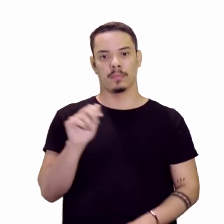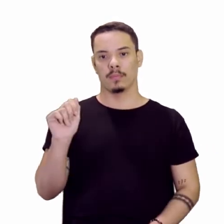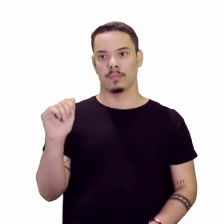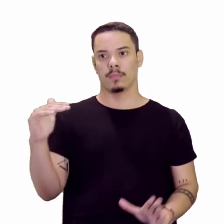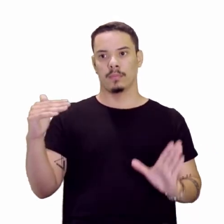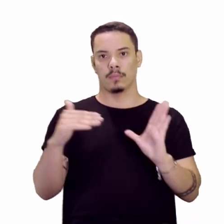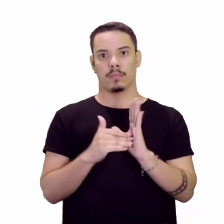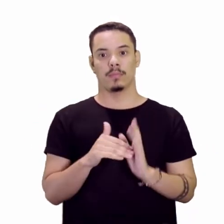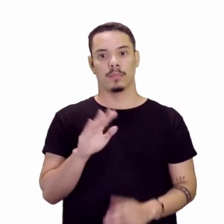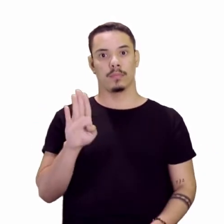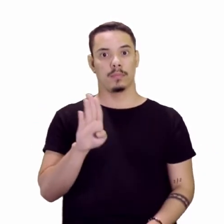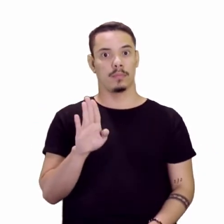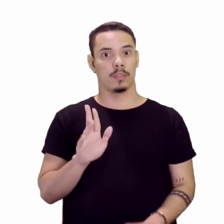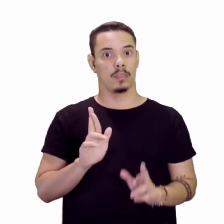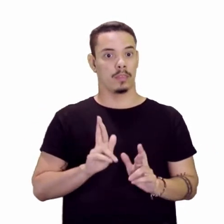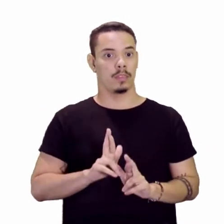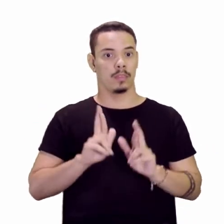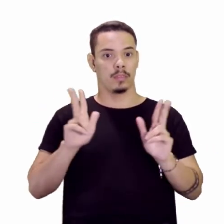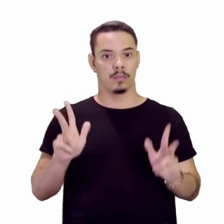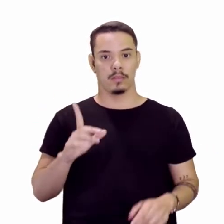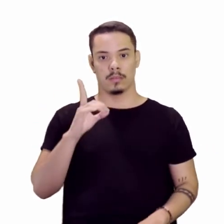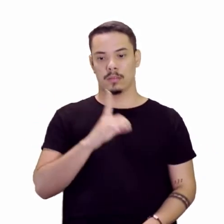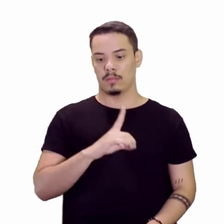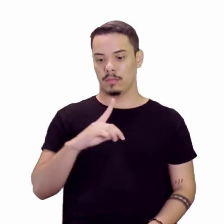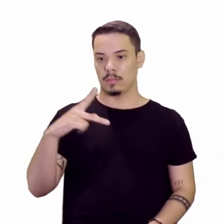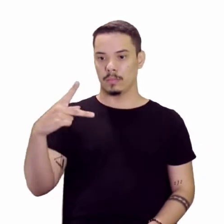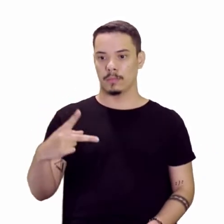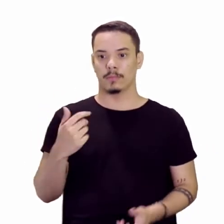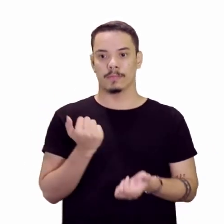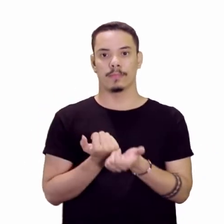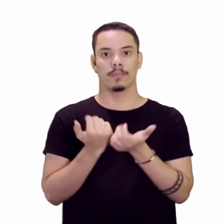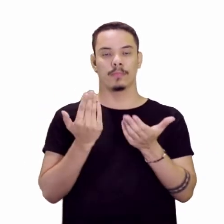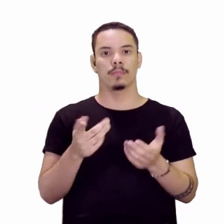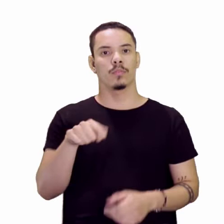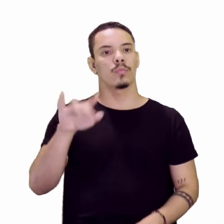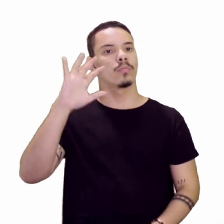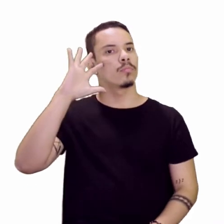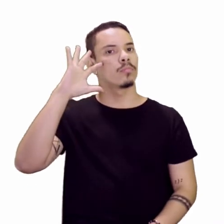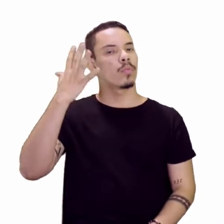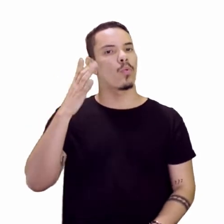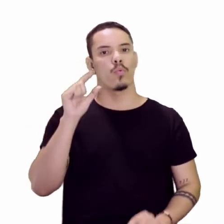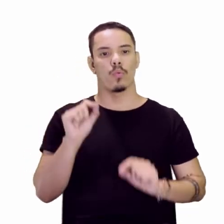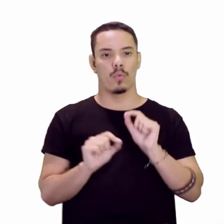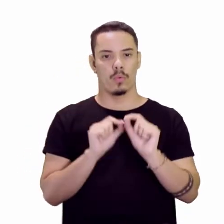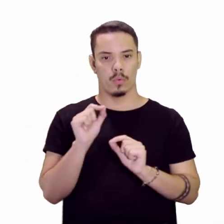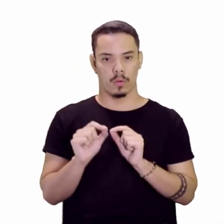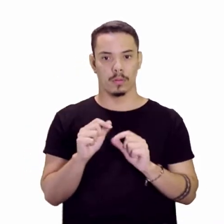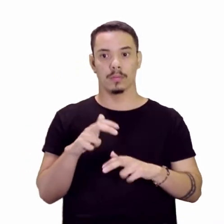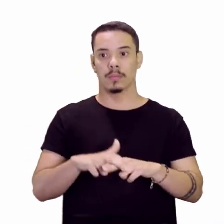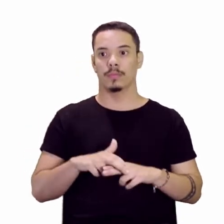dizer, a diferença de energia potencial vai te dar o trabalho realizado, né, Deise? Exato, a gente já tem no ponto A, que foi